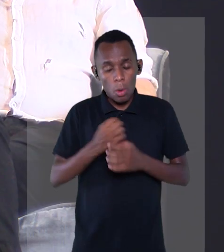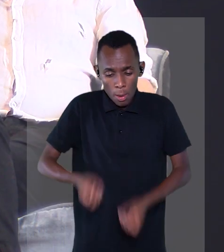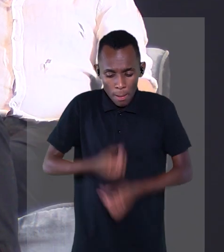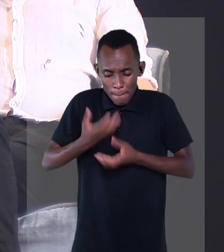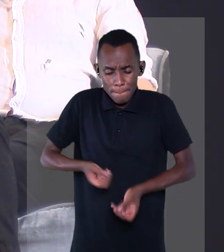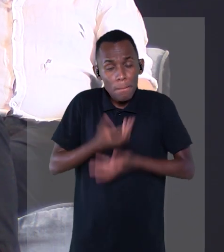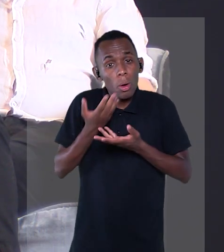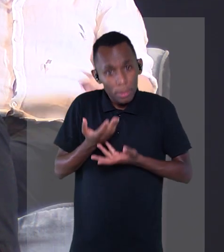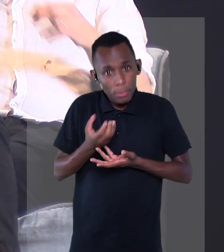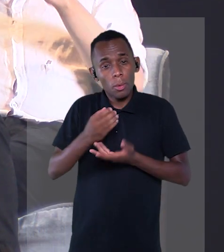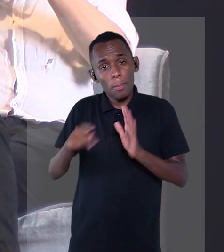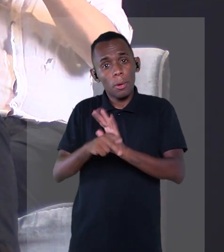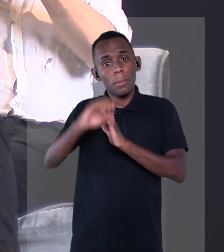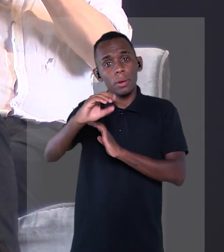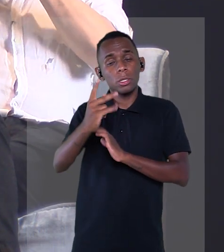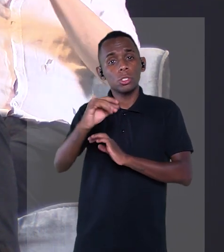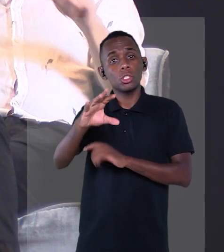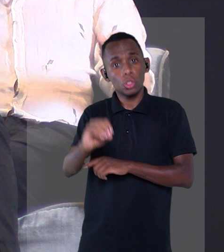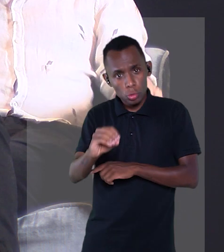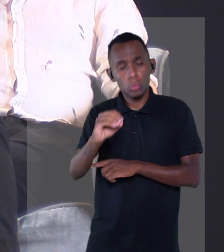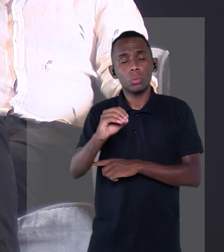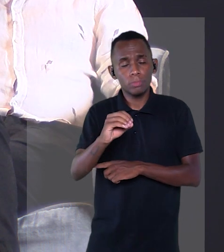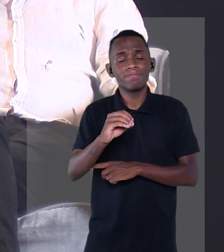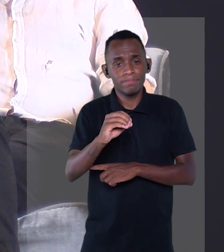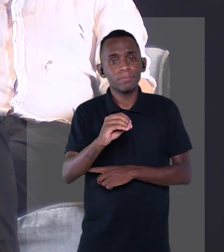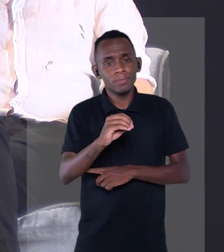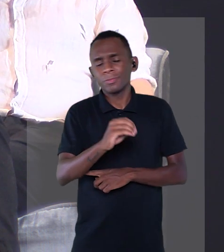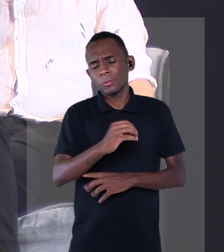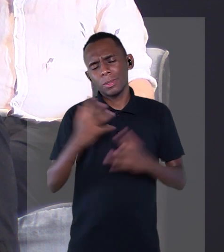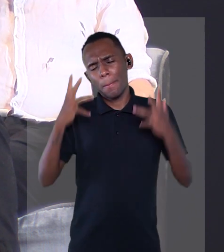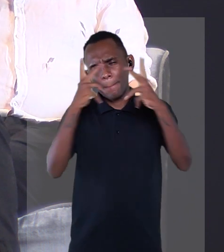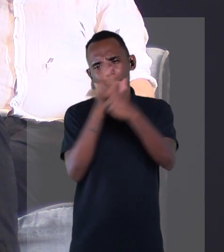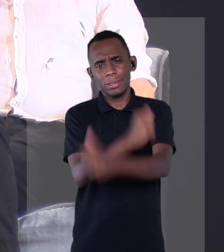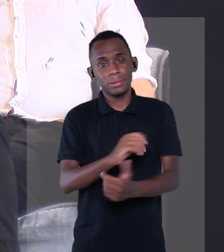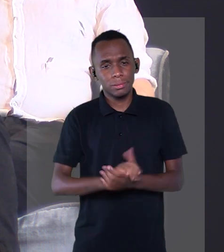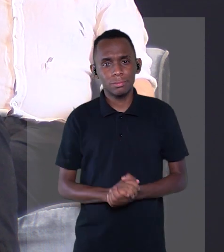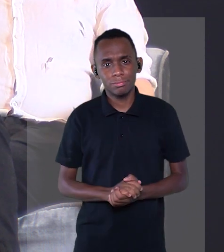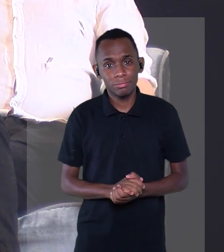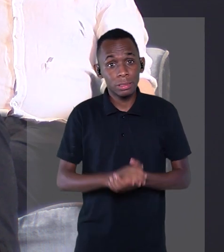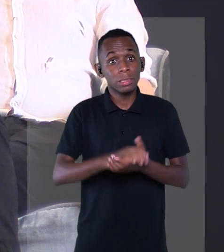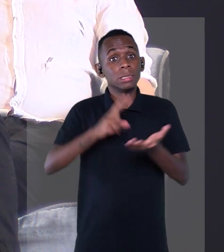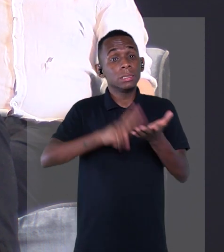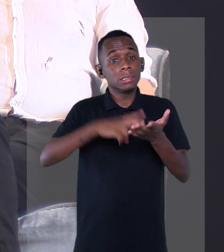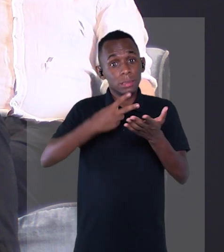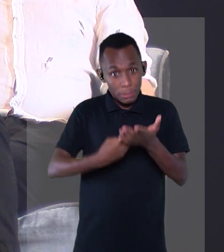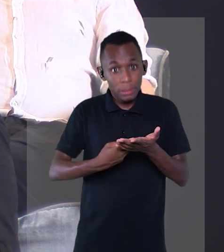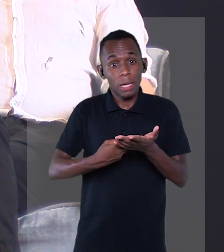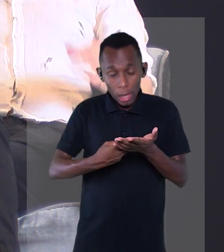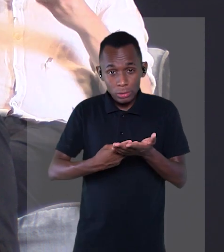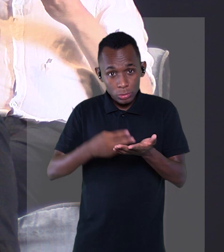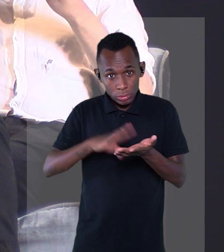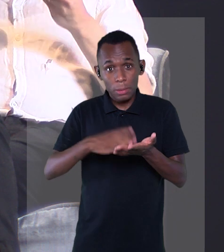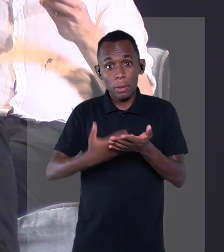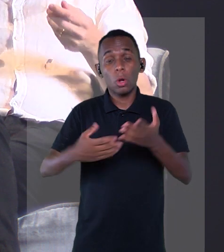poema do Chico Buarque e Rui Guerra, né, do Fado Tropical. E interpretado em português de